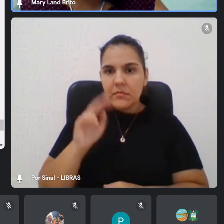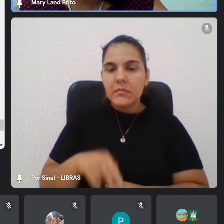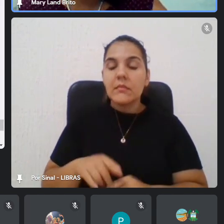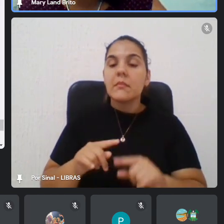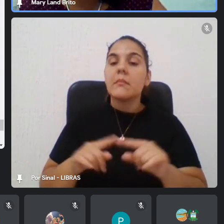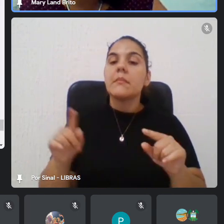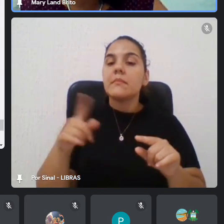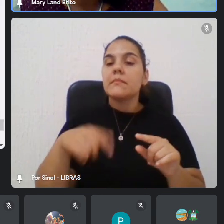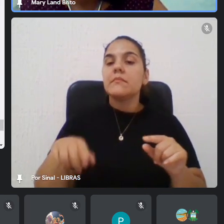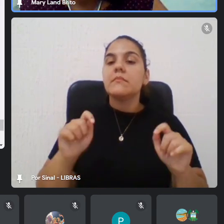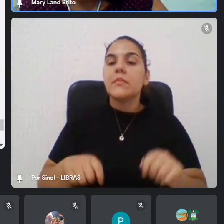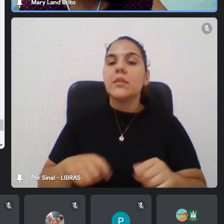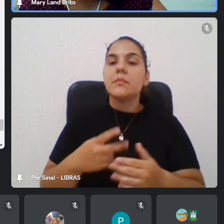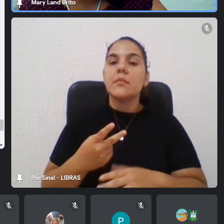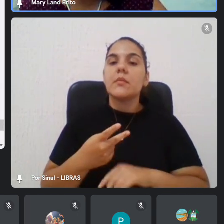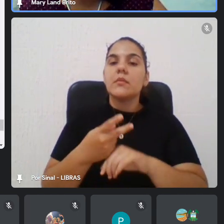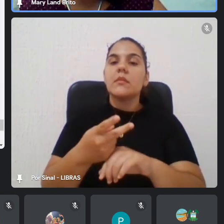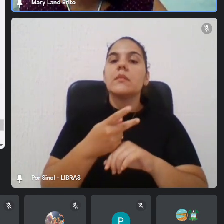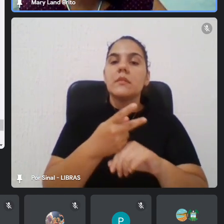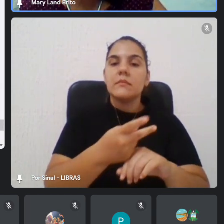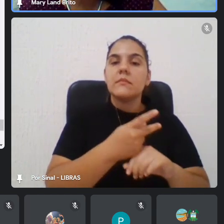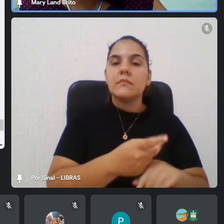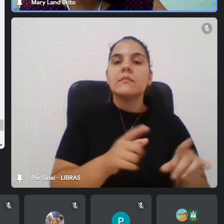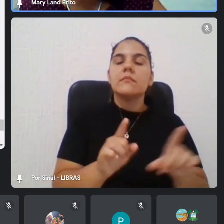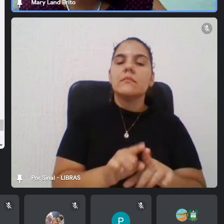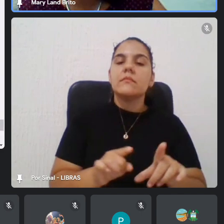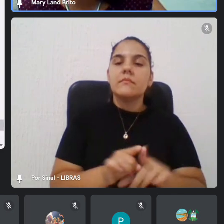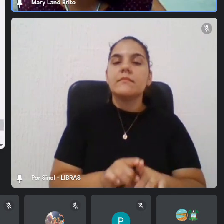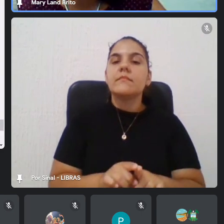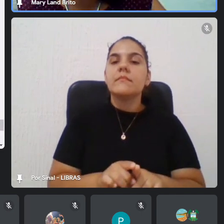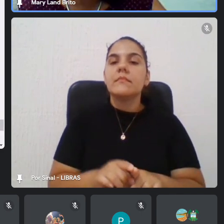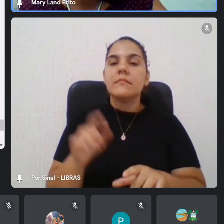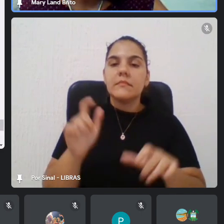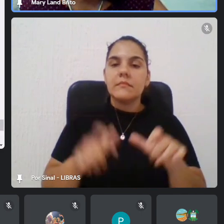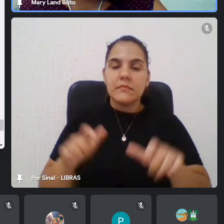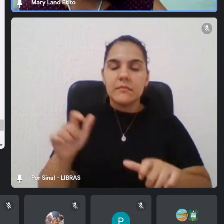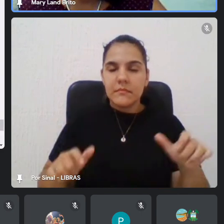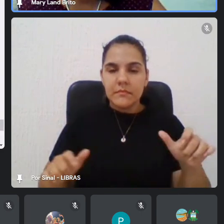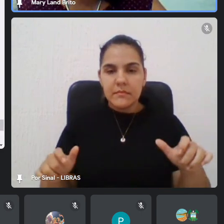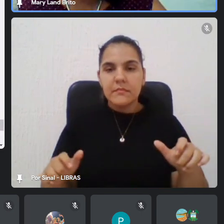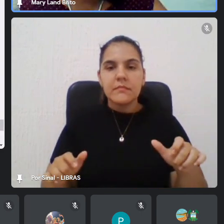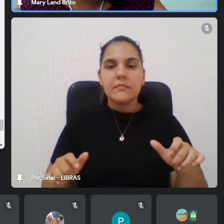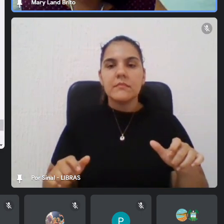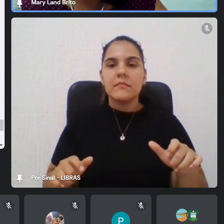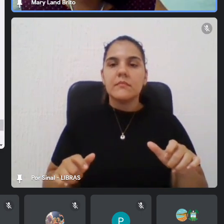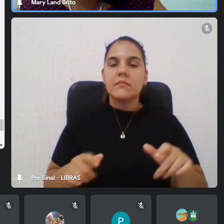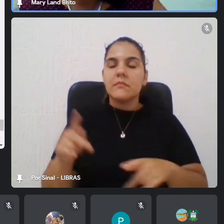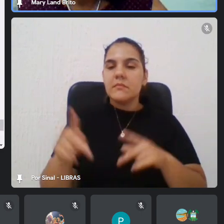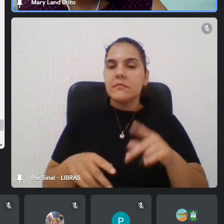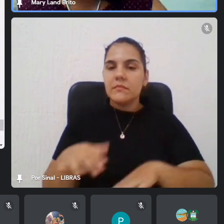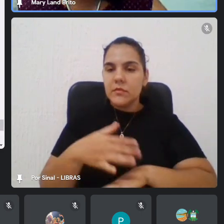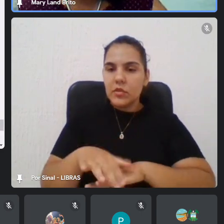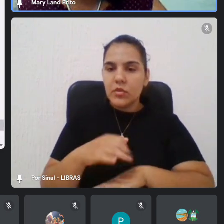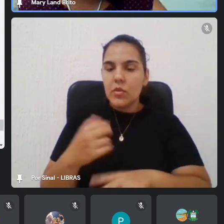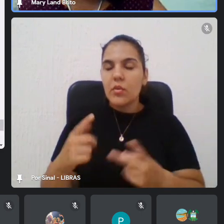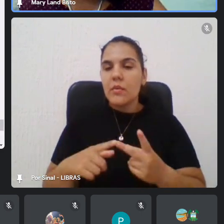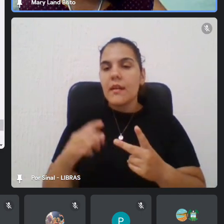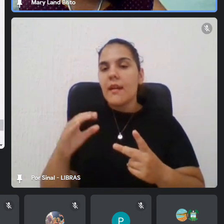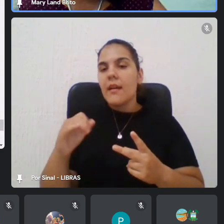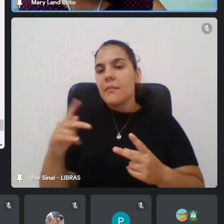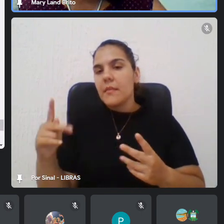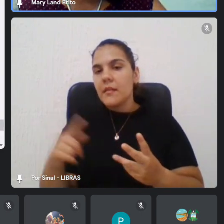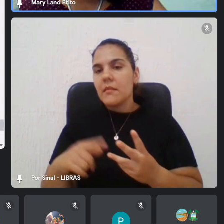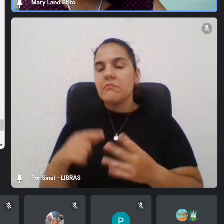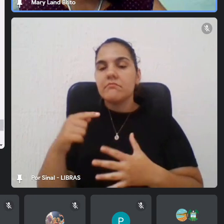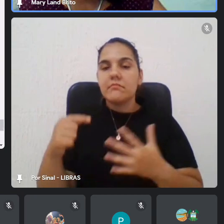procurar os albergues que vocês estão atrelados, as pessoas em situação de rua ou os movimentos, os CAPs e pedir, por exemplo,